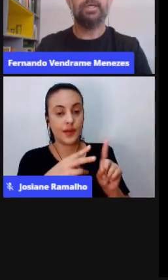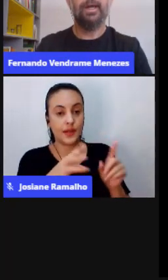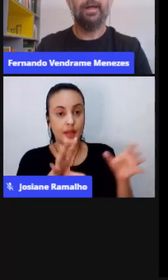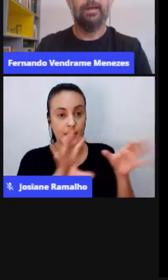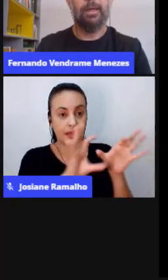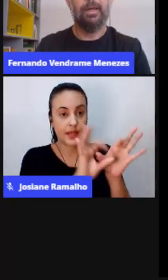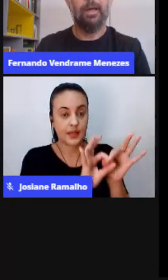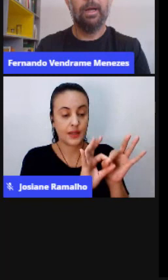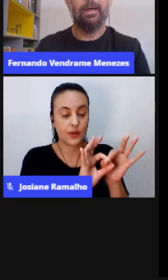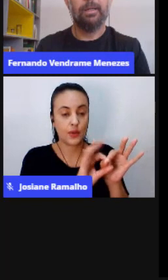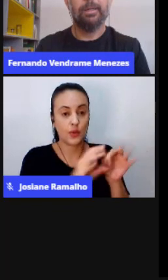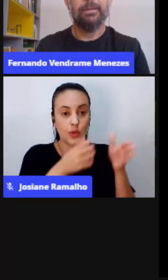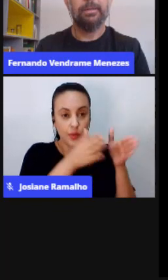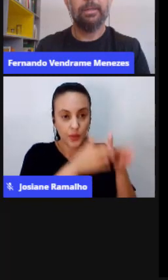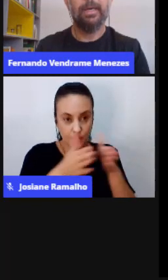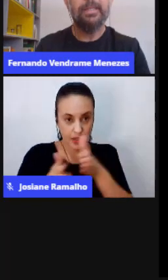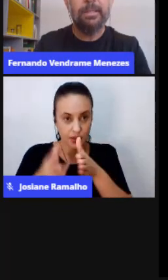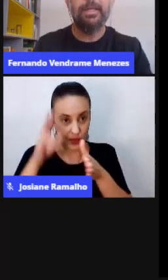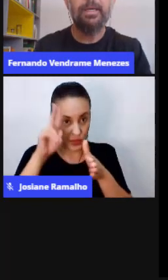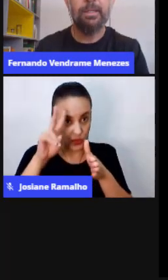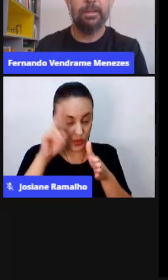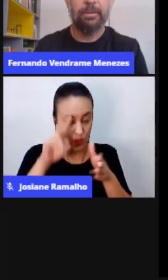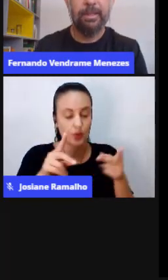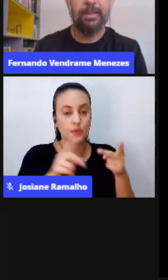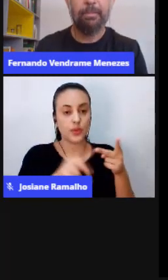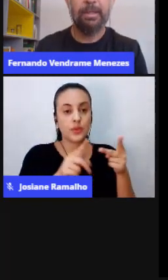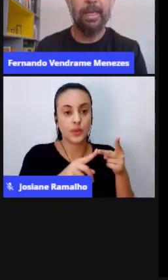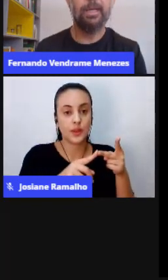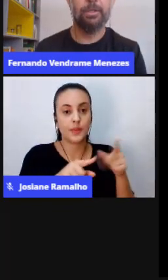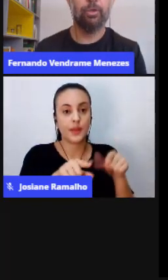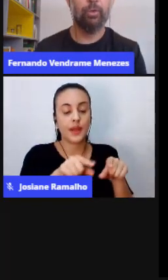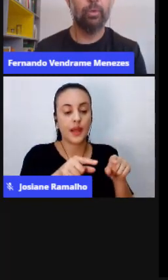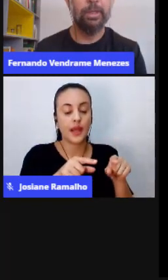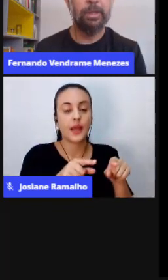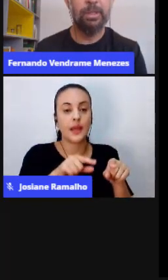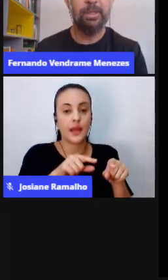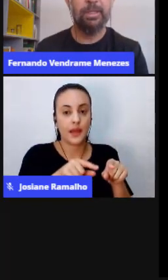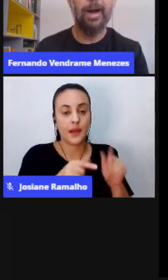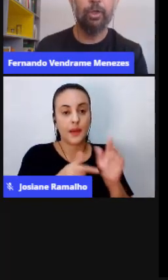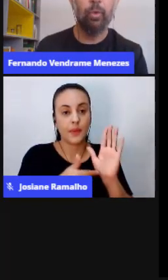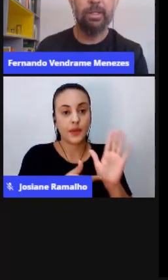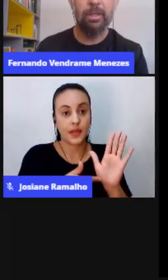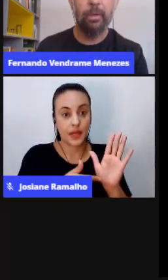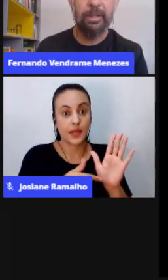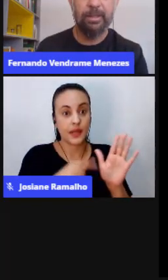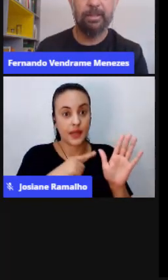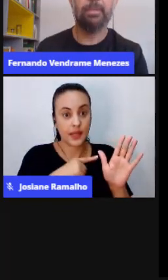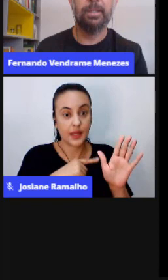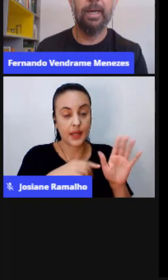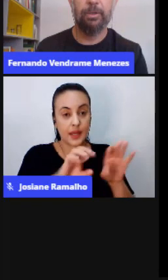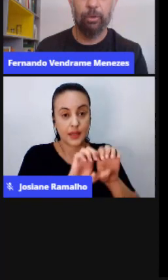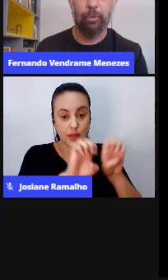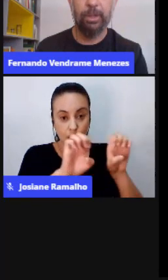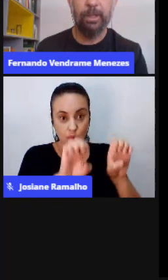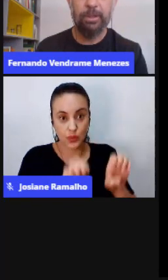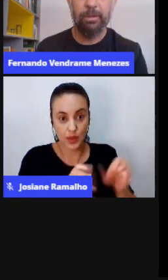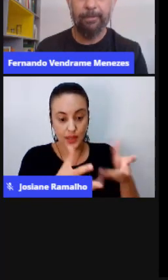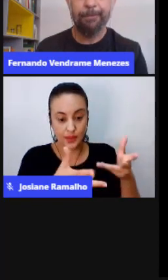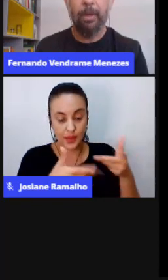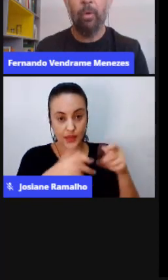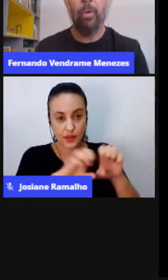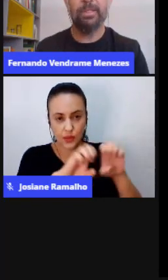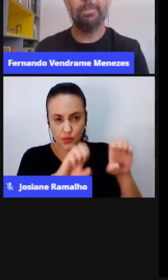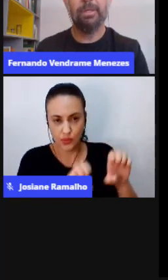de considerar a existência dessas habilidades estruturantes e da articulação entre essas habilidades